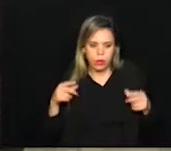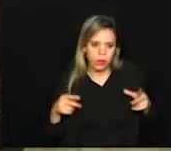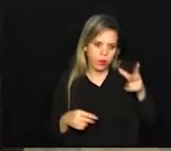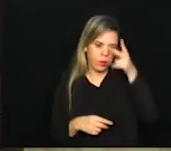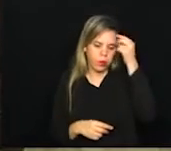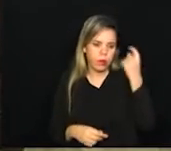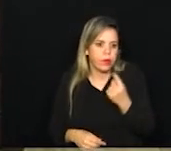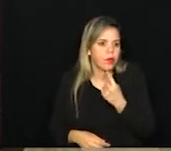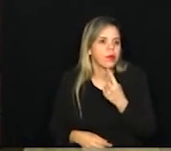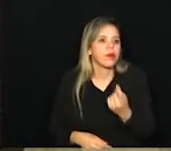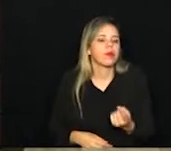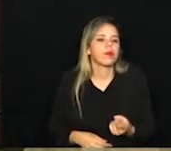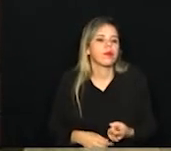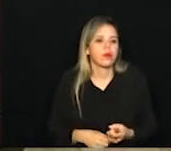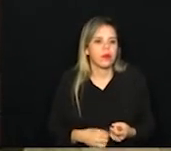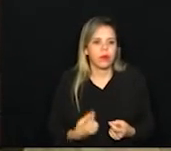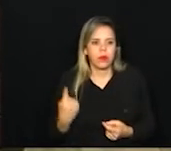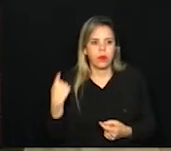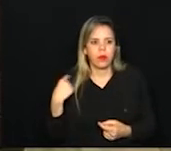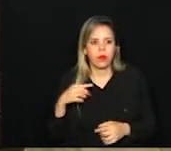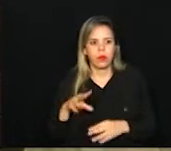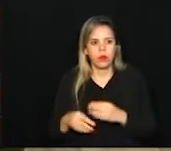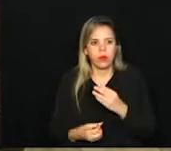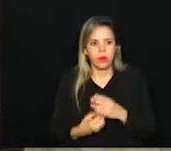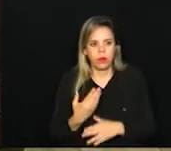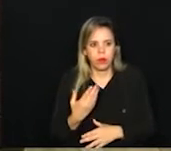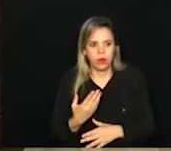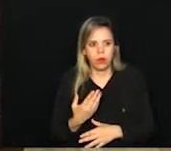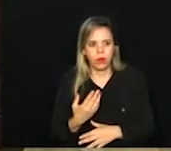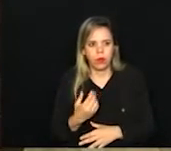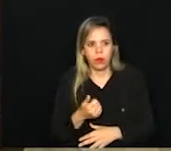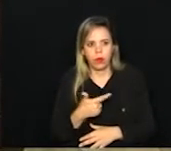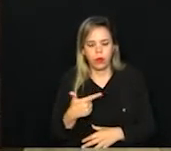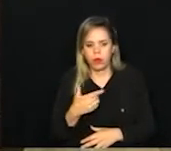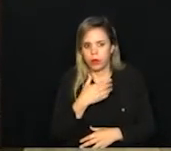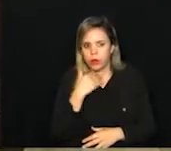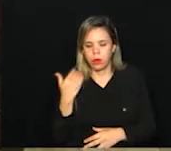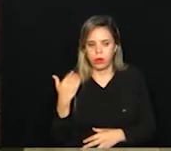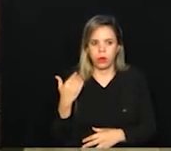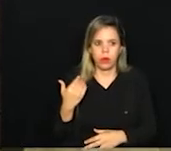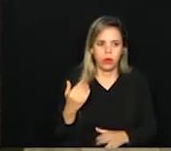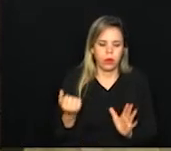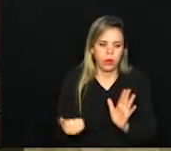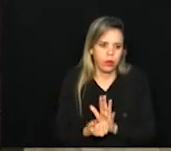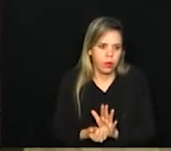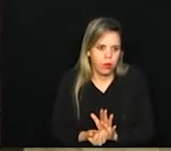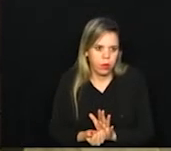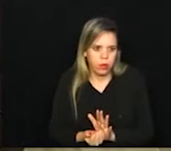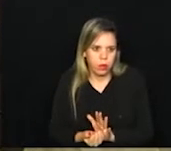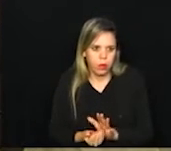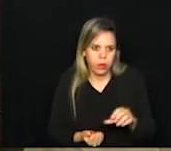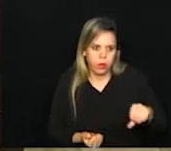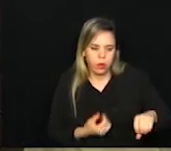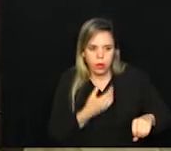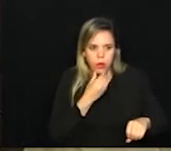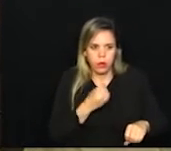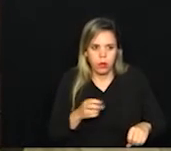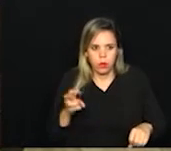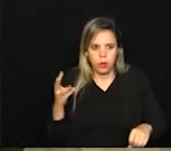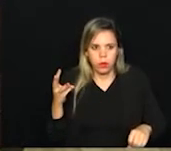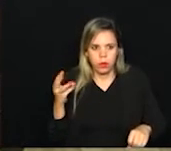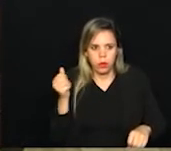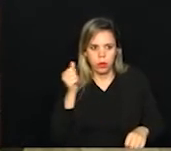Prefeitura de Campinas, nesta última atualização, mais 12 óbitos foram registrados, 9 homens e